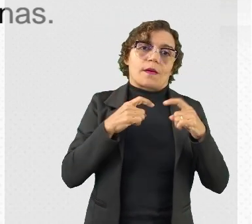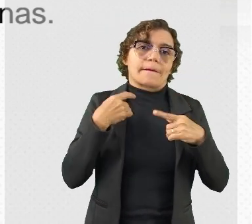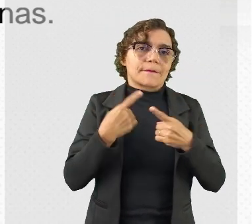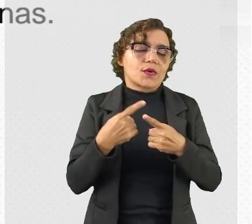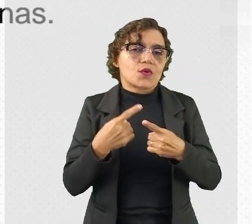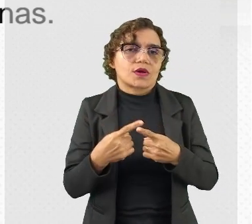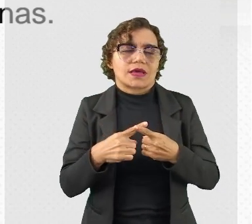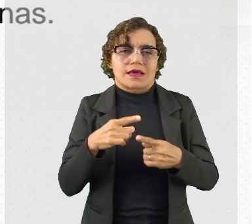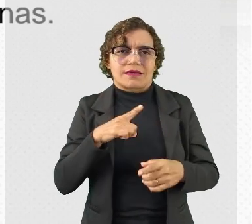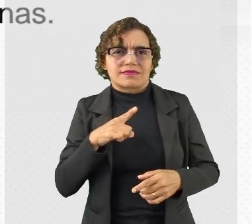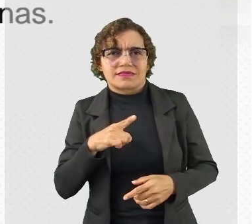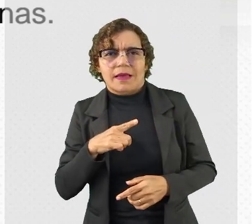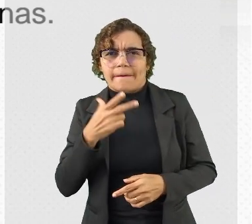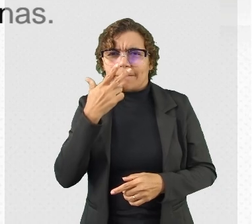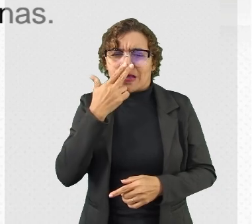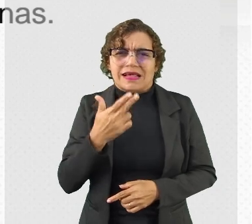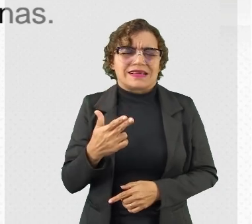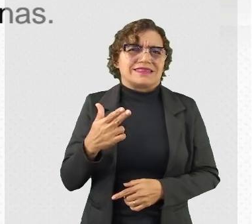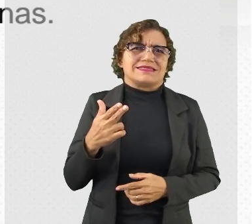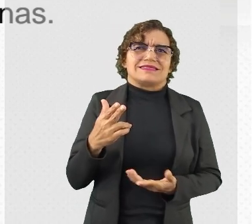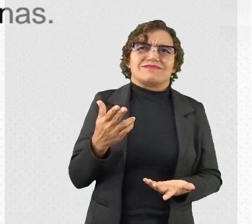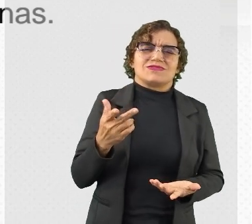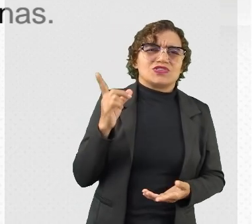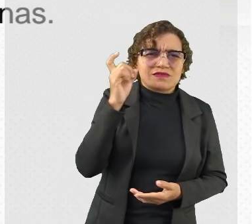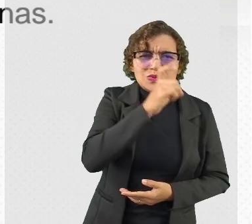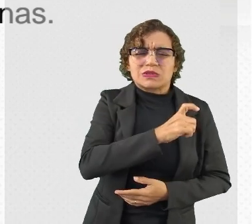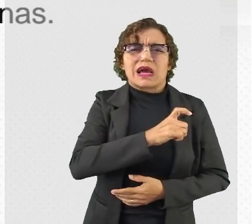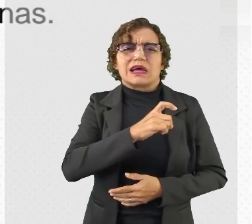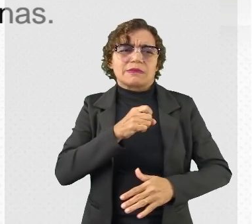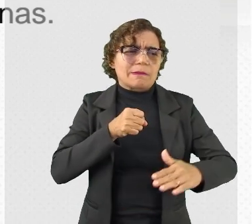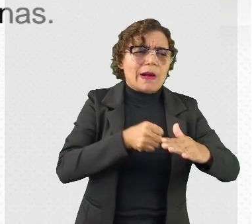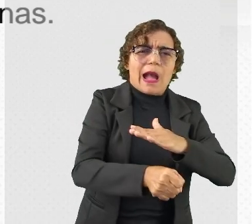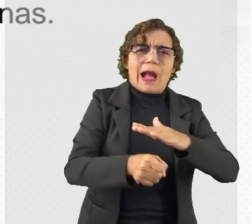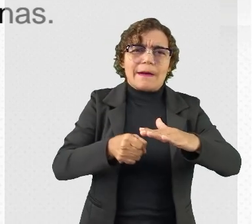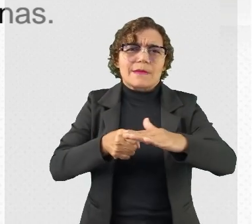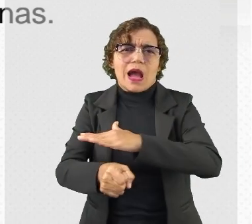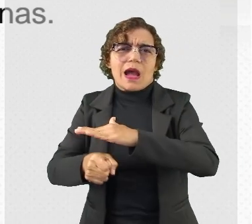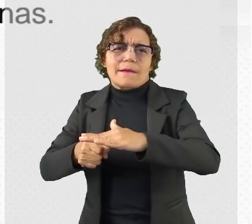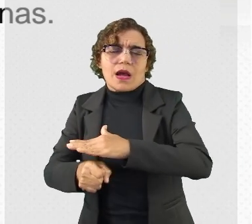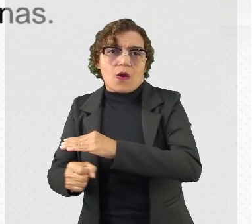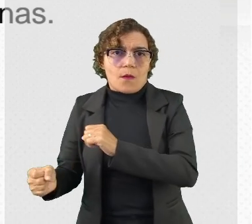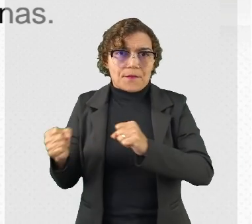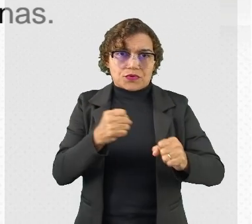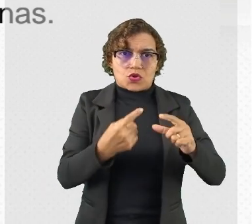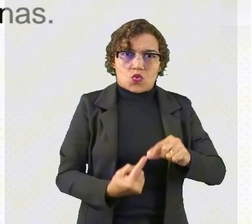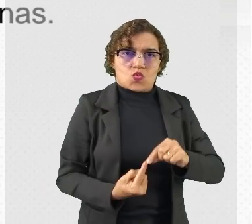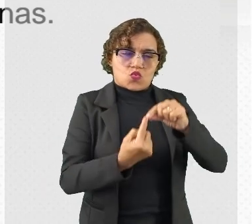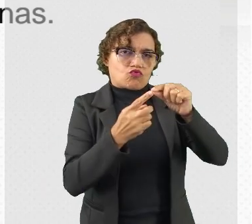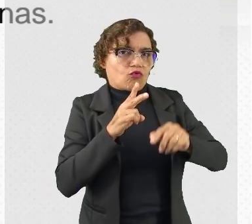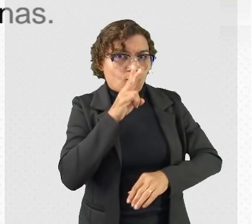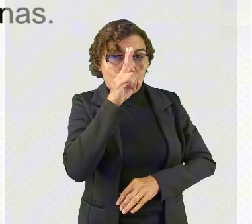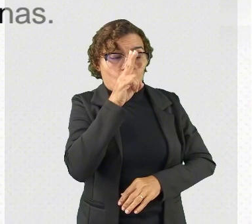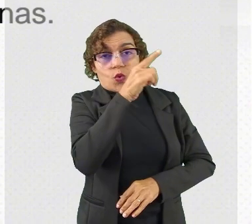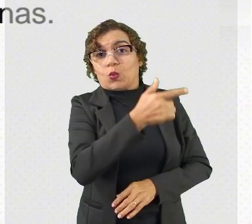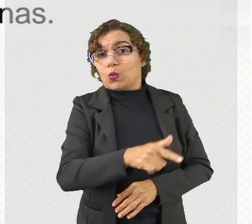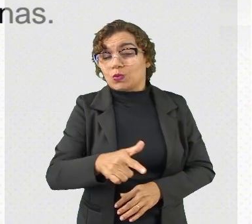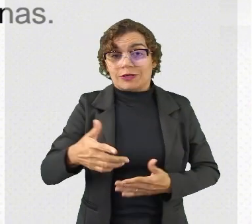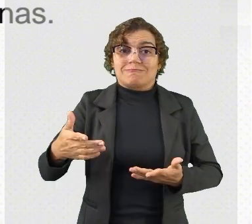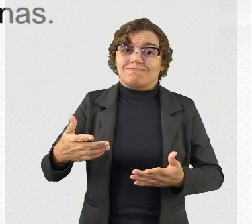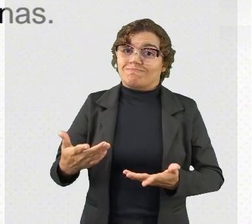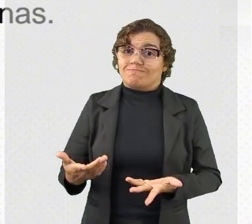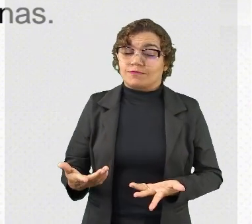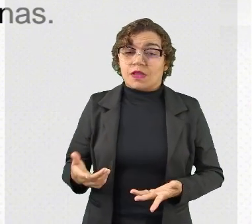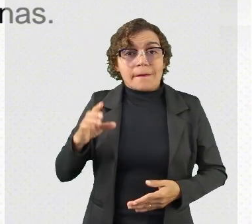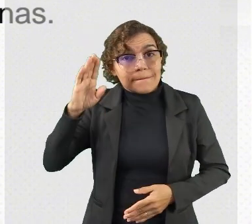poder, essa instabilidade, toda a cidade guerreando, sendo invadida, não existe um poder único forte, né? E isso